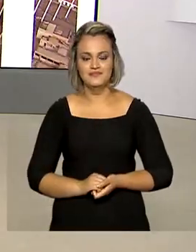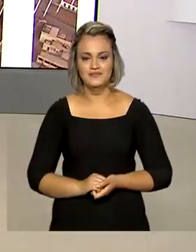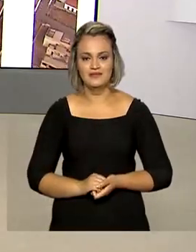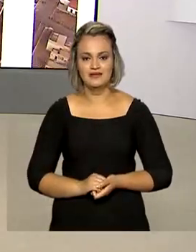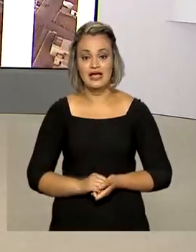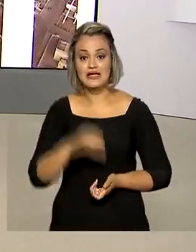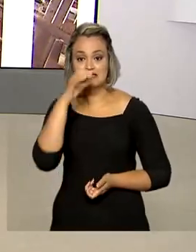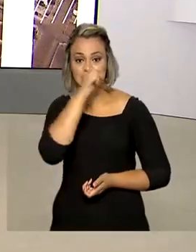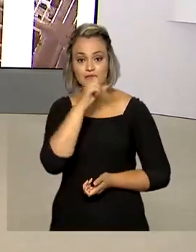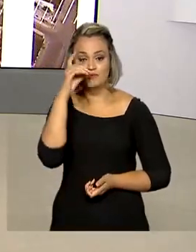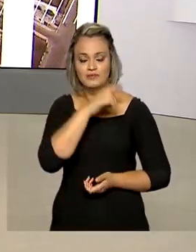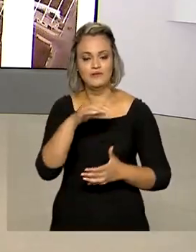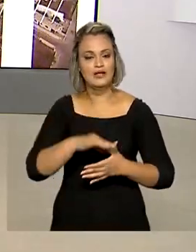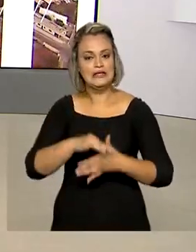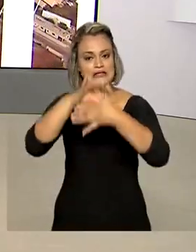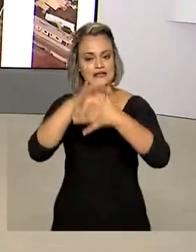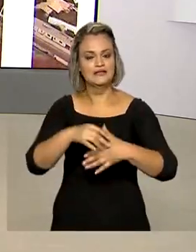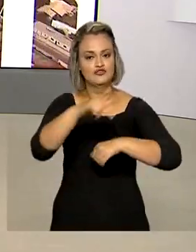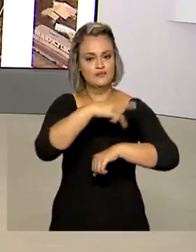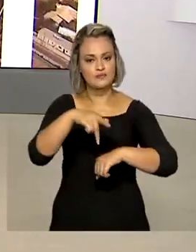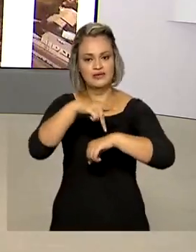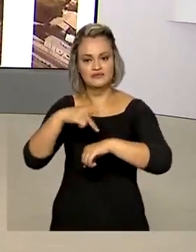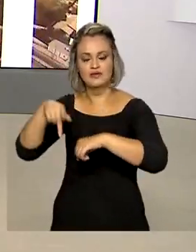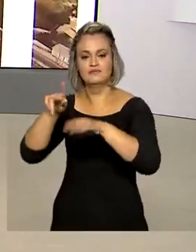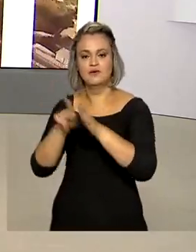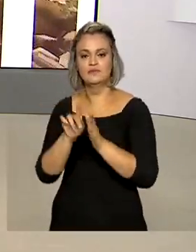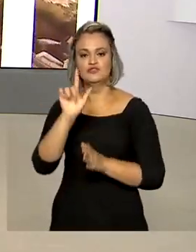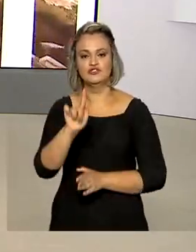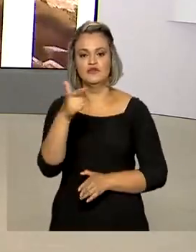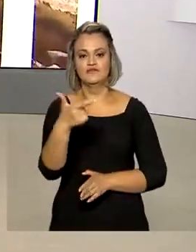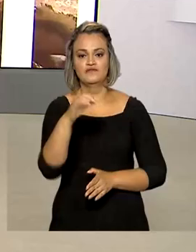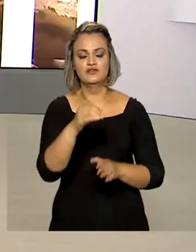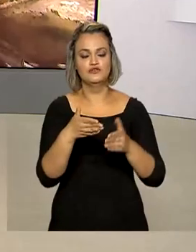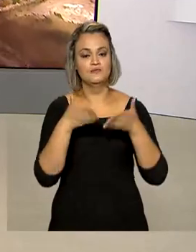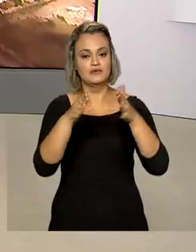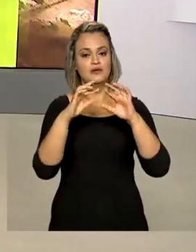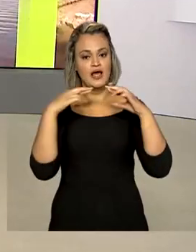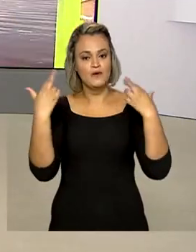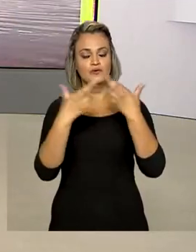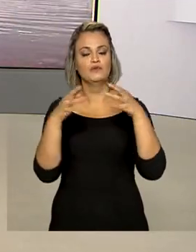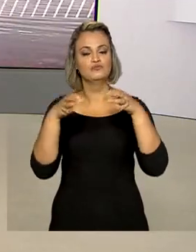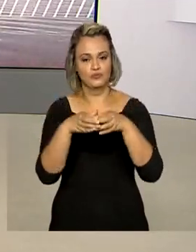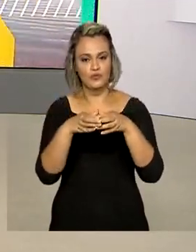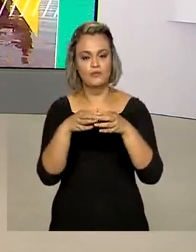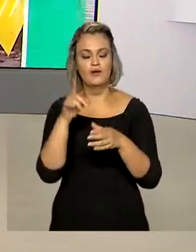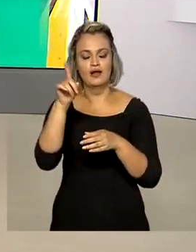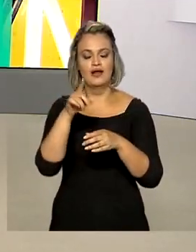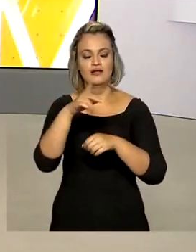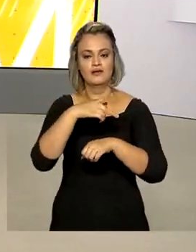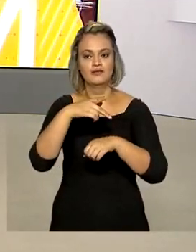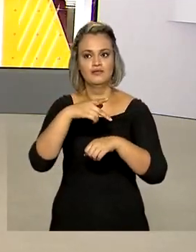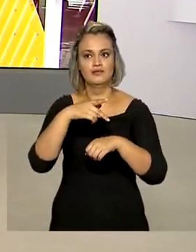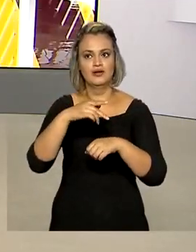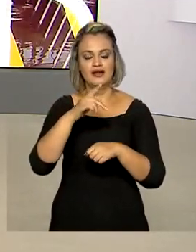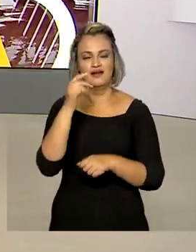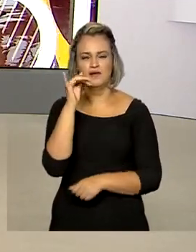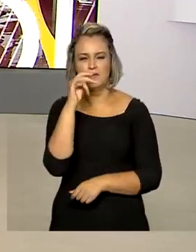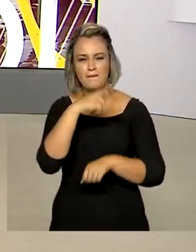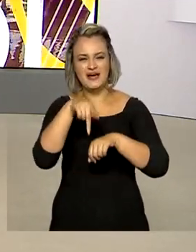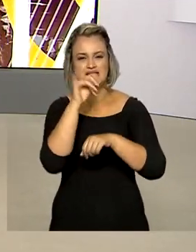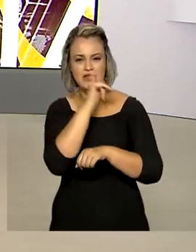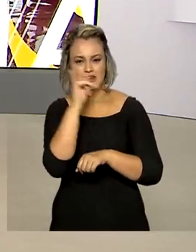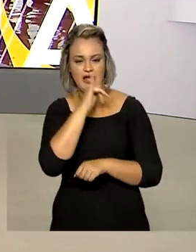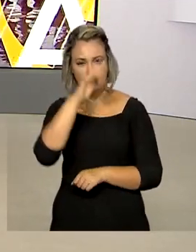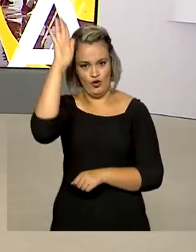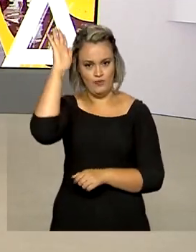Ao longo do fim de semana, líderes dos países que integram o G20 participaram da reunião de cúpula do grupo em Roma, na Itália. Eles discutiram temas